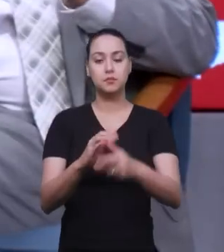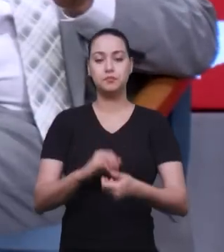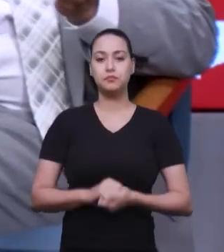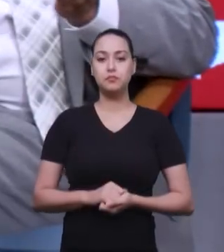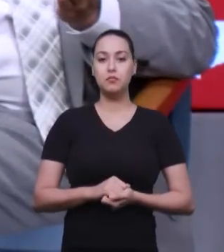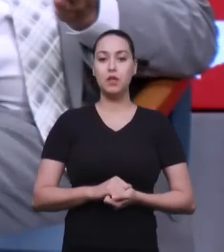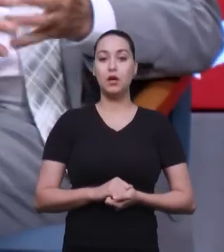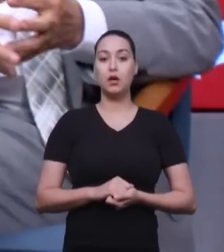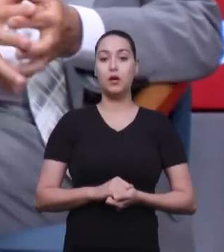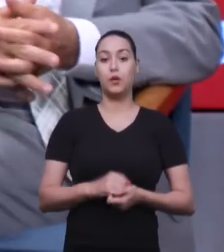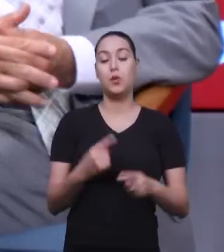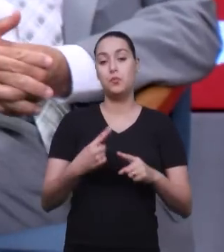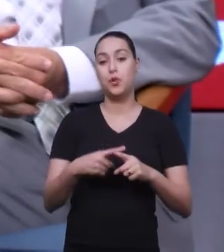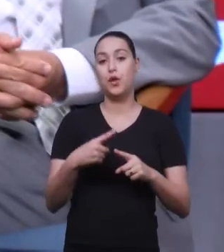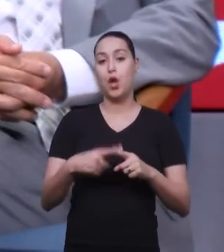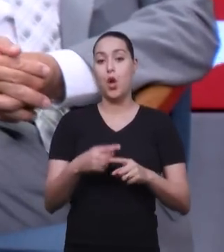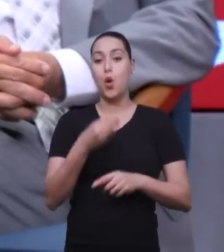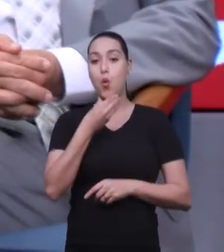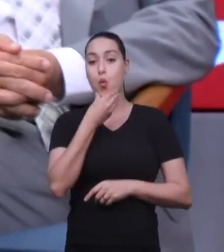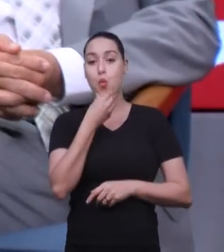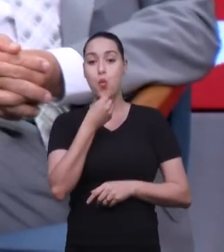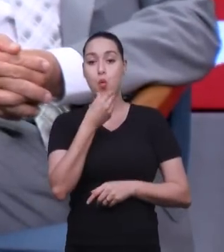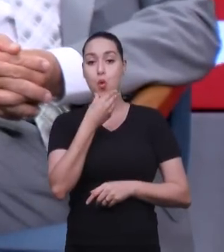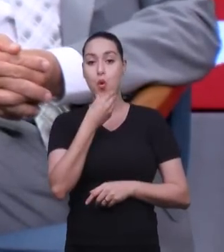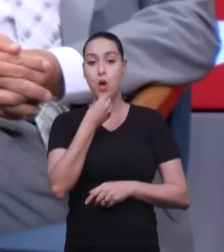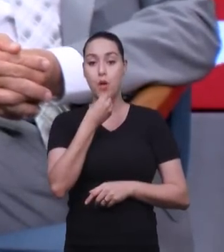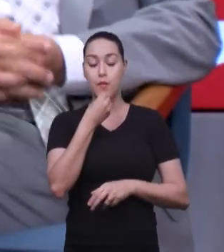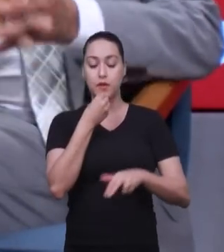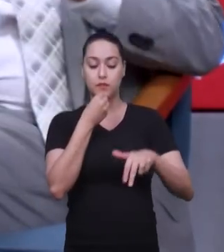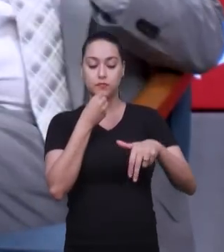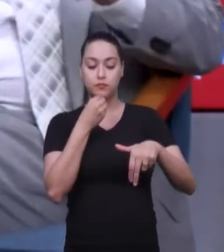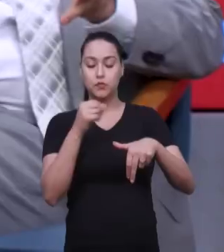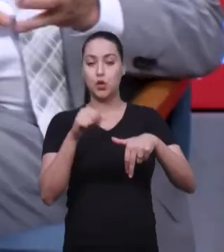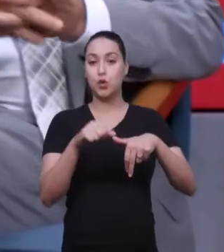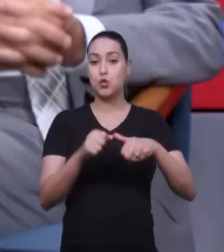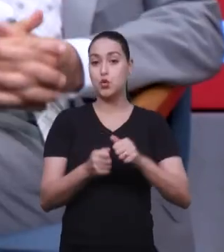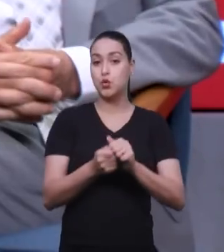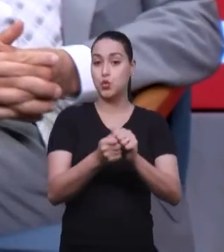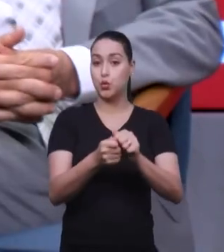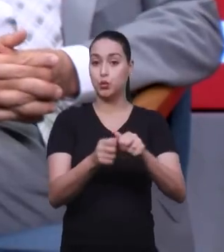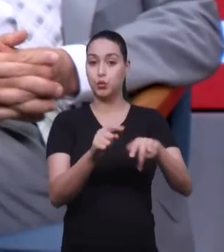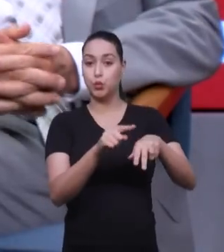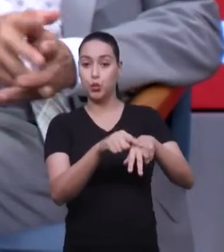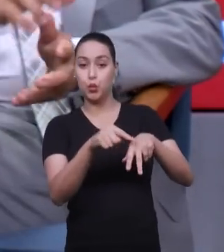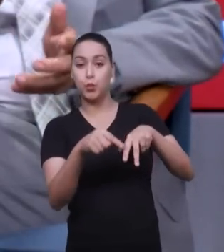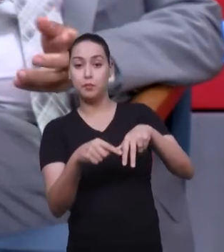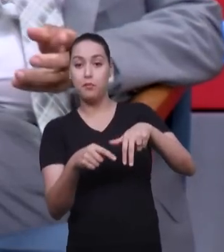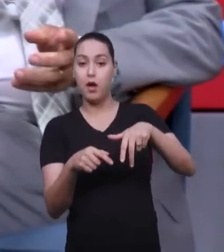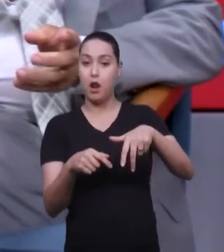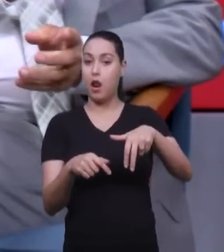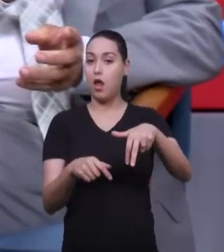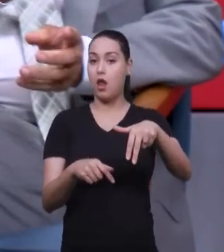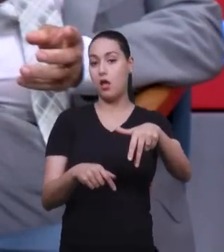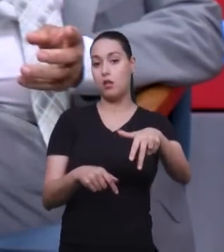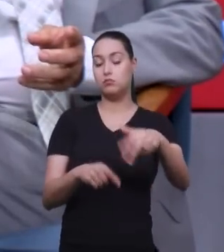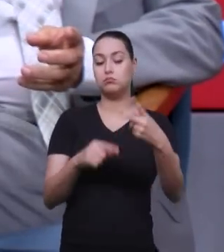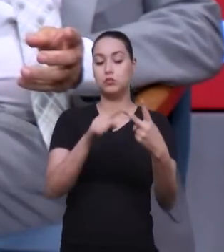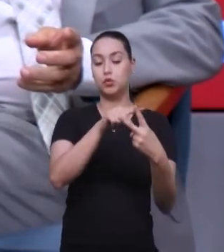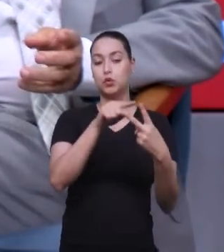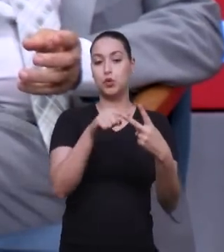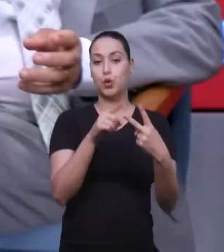desse viajante com esses 2 discípulos. O que acontece? Os 2 discípulos